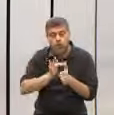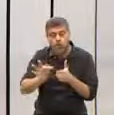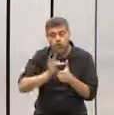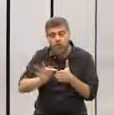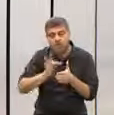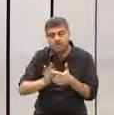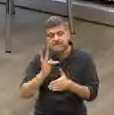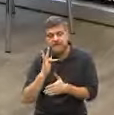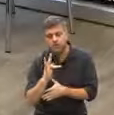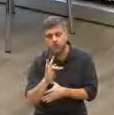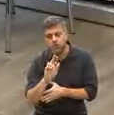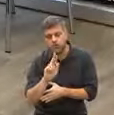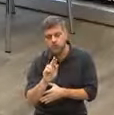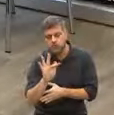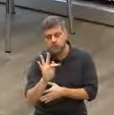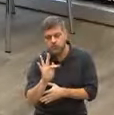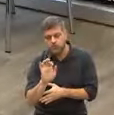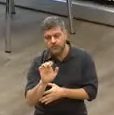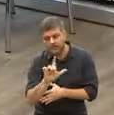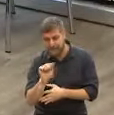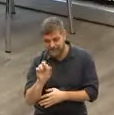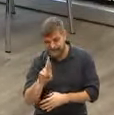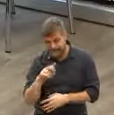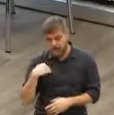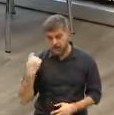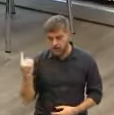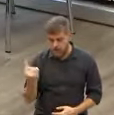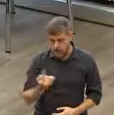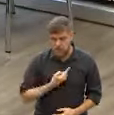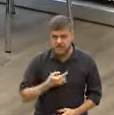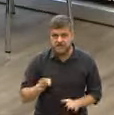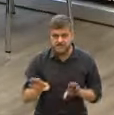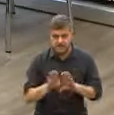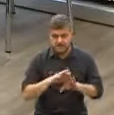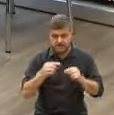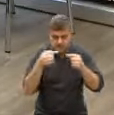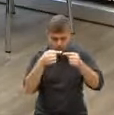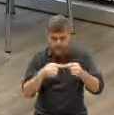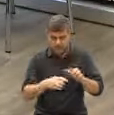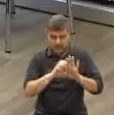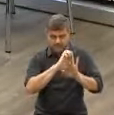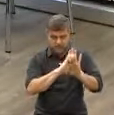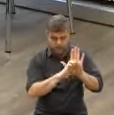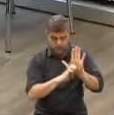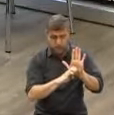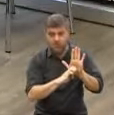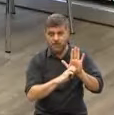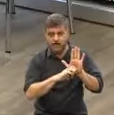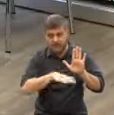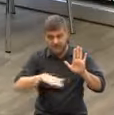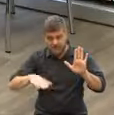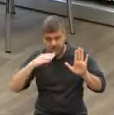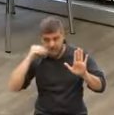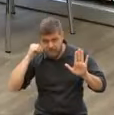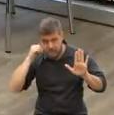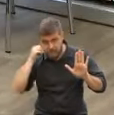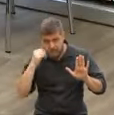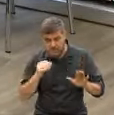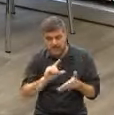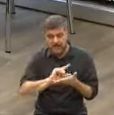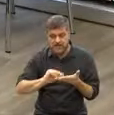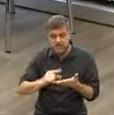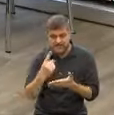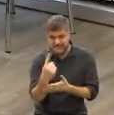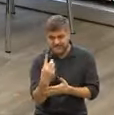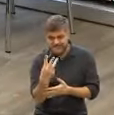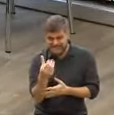do Conselho Tutelar, Rafael. As nossas atribuições, como você disse, estão previstas no ECA, no artigo 136, com